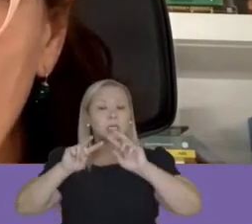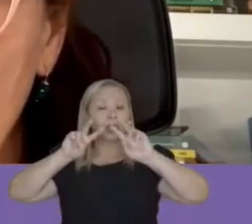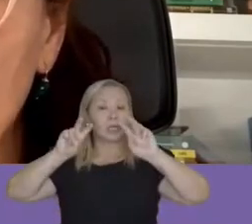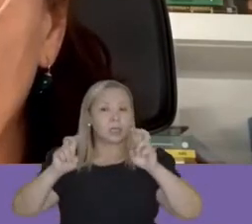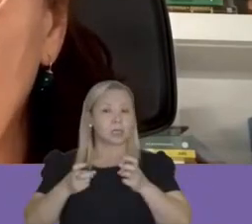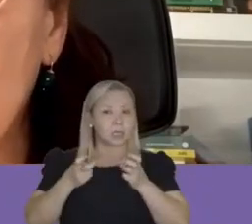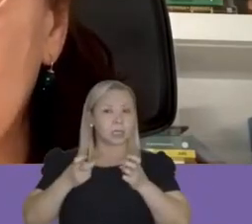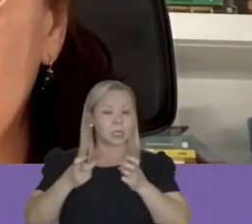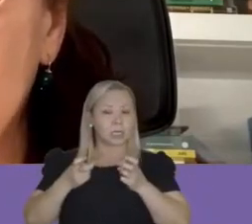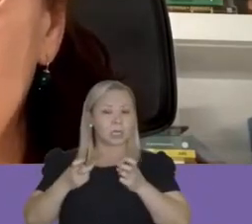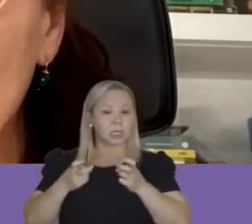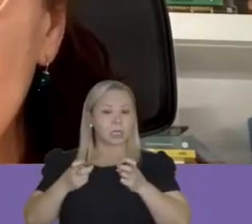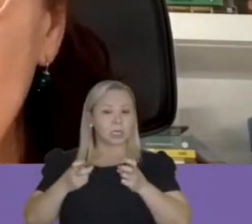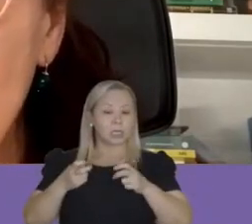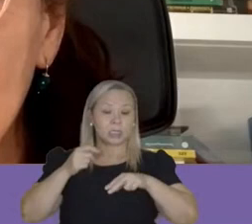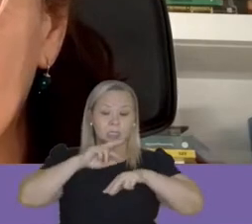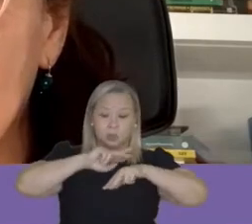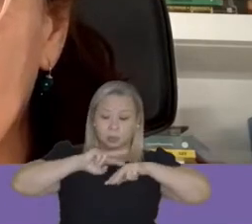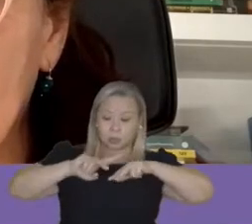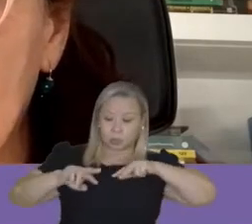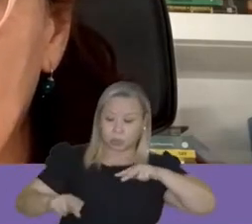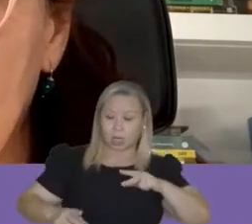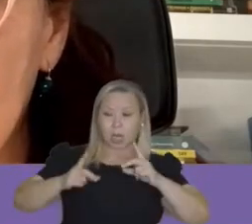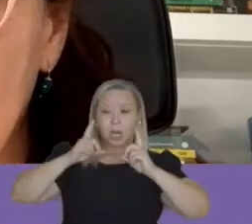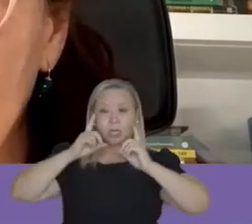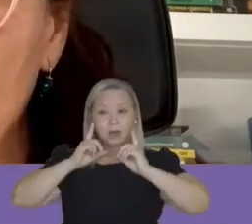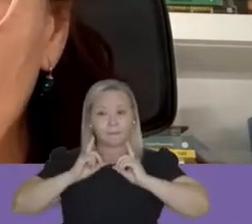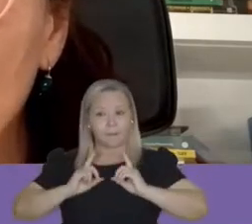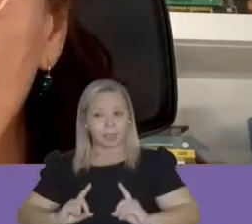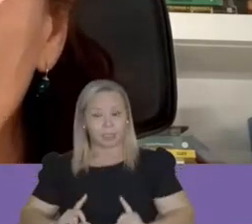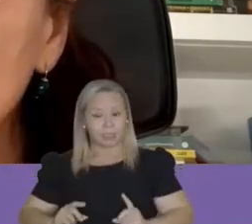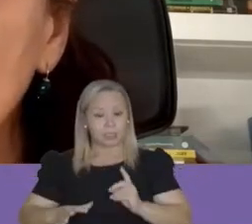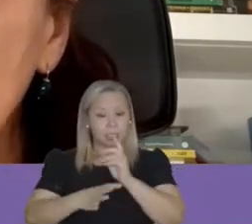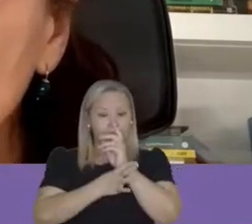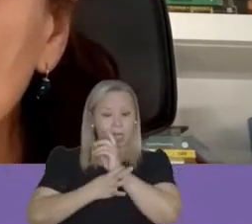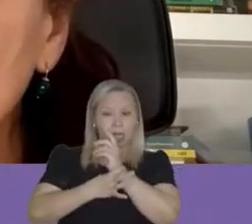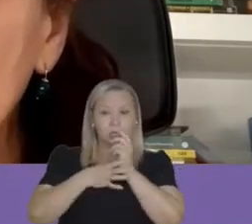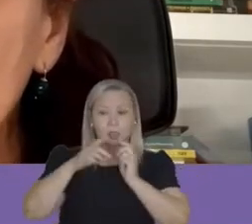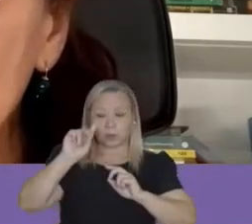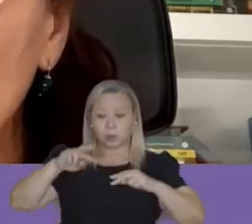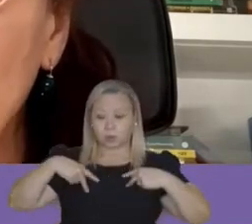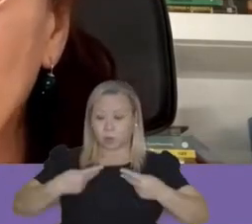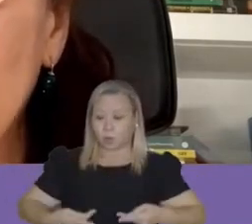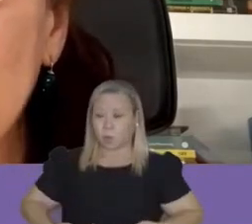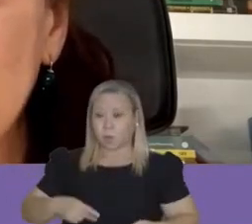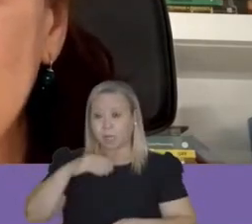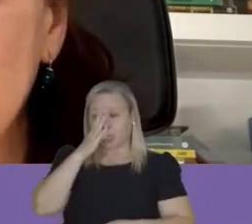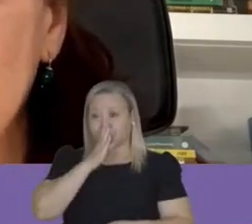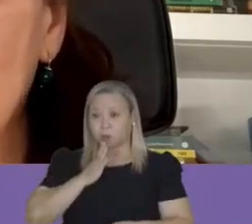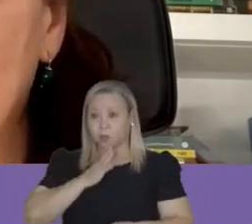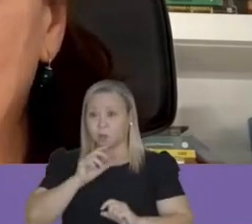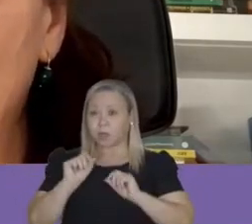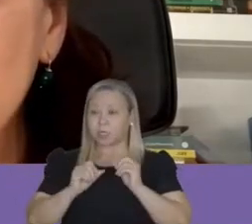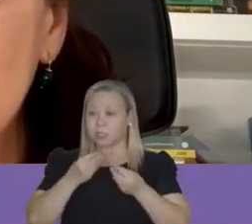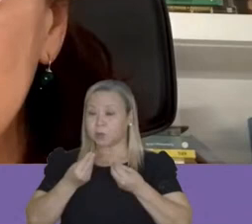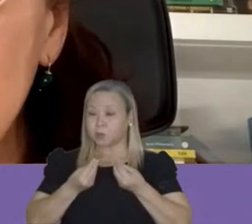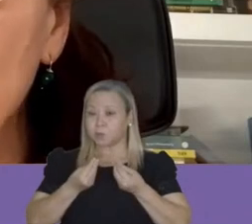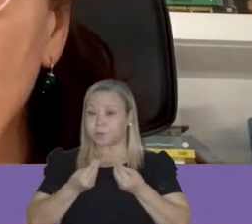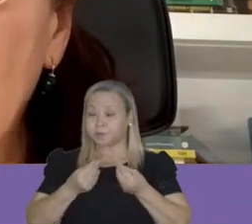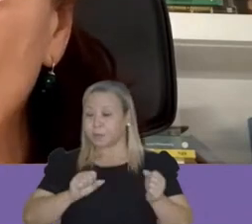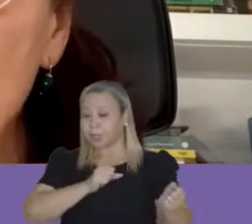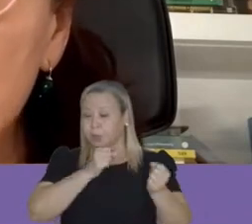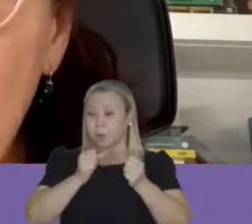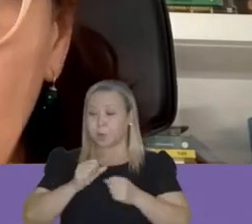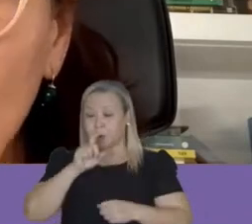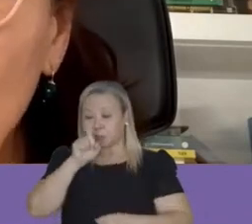questão de gênero, deficiência e garantia dos direitos humanos no Brasil possa